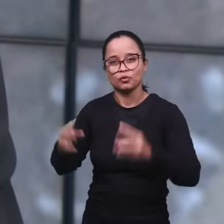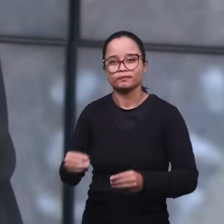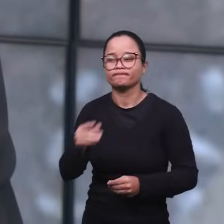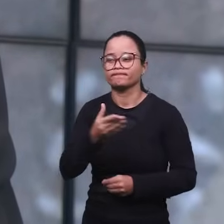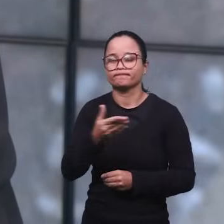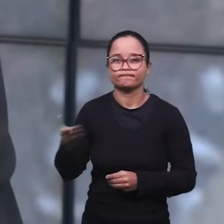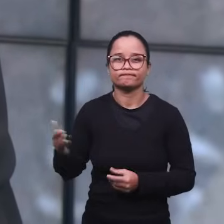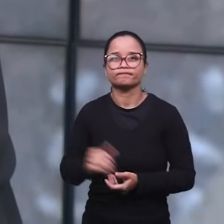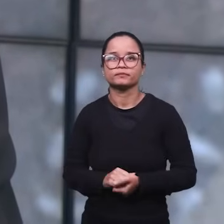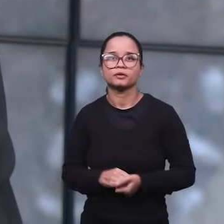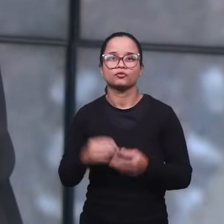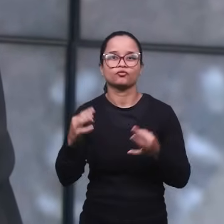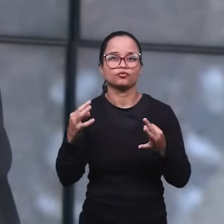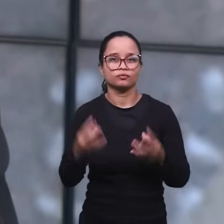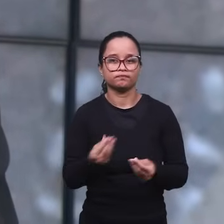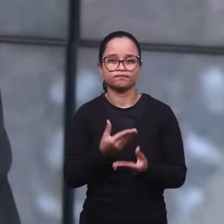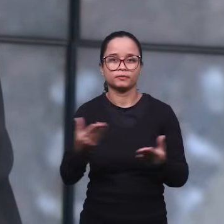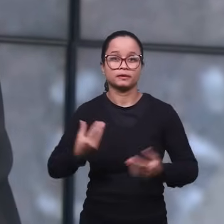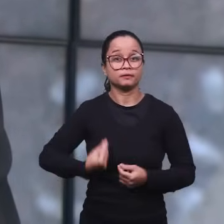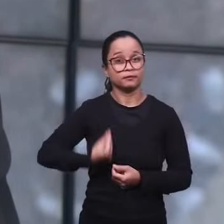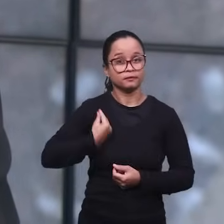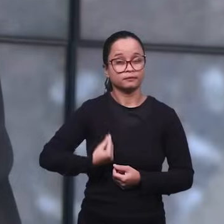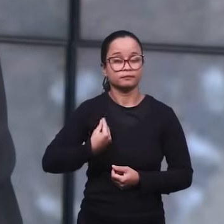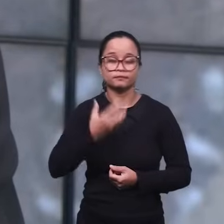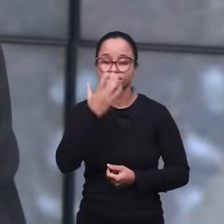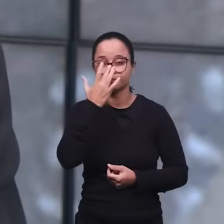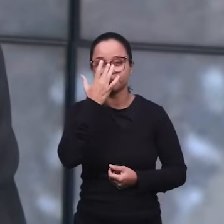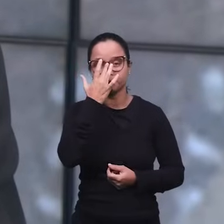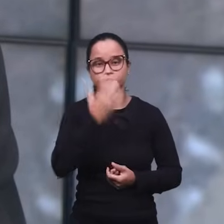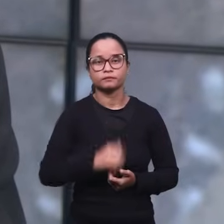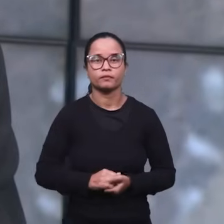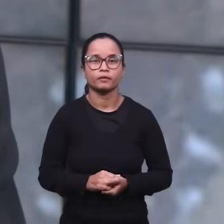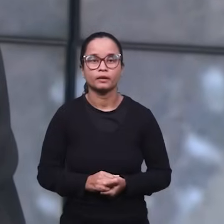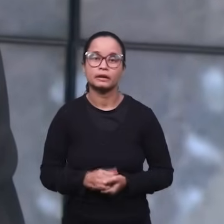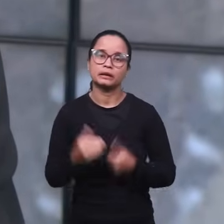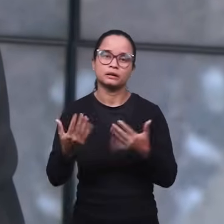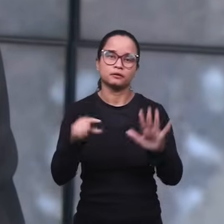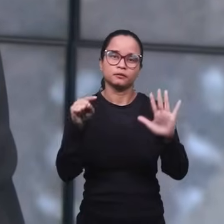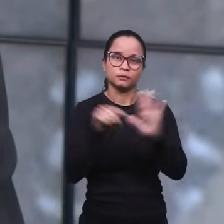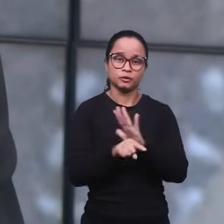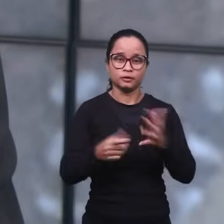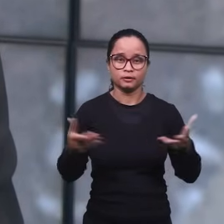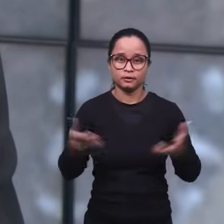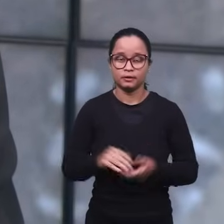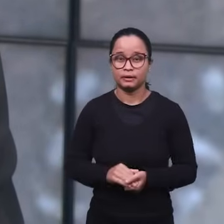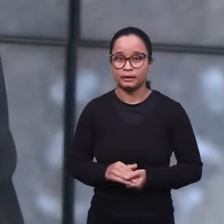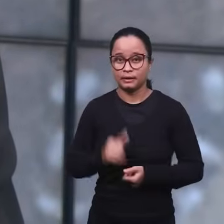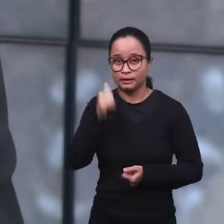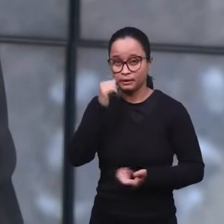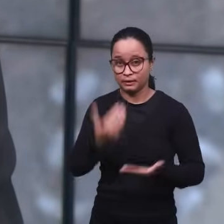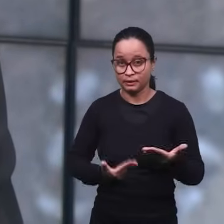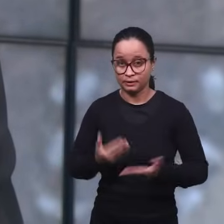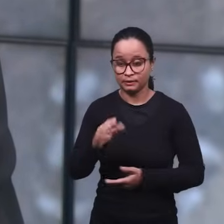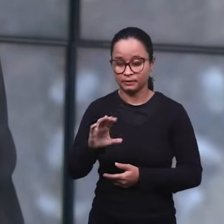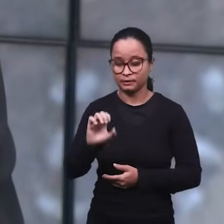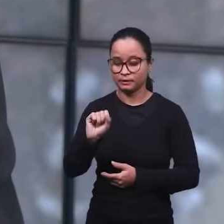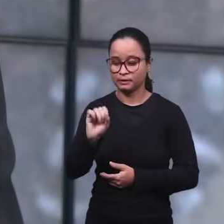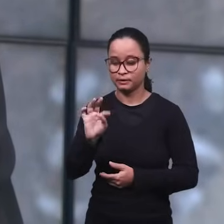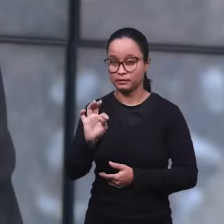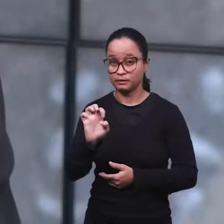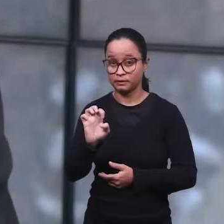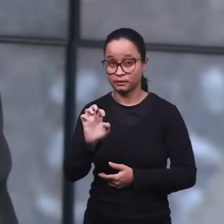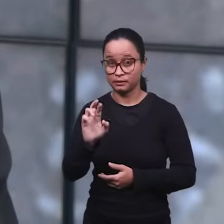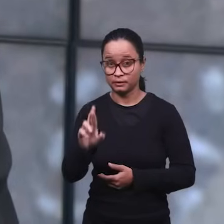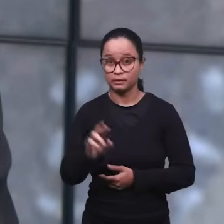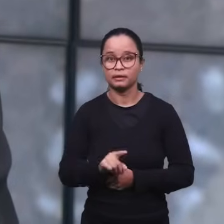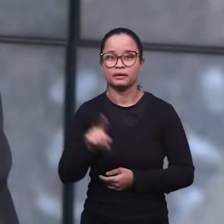na saída de toda essa situação que está sendo vivida. Quem vai fazer uma pergunta é a nossa irmã Esther. Ela